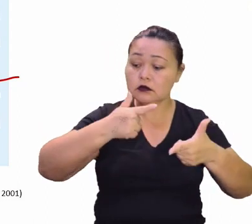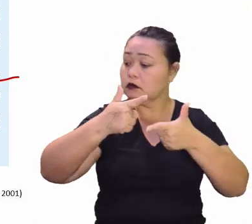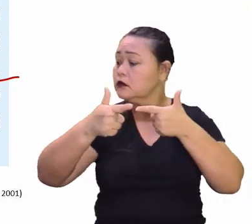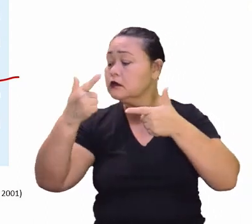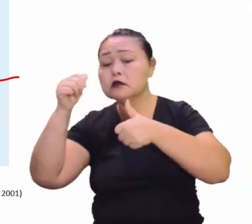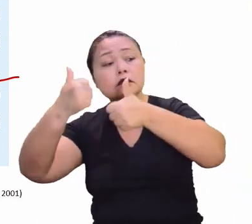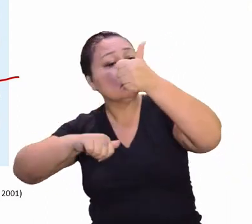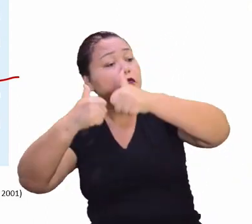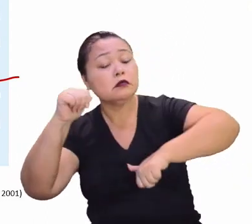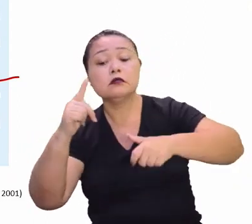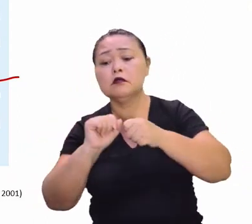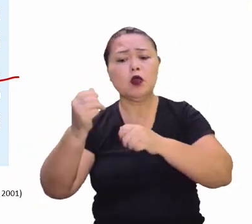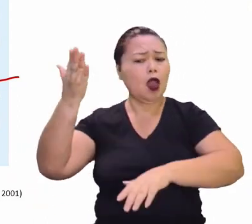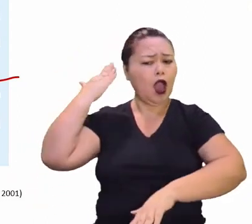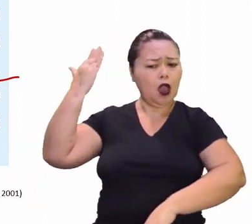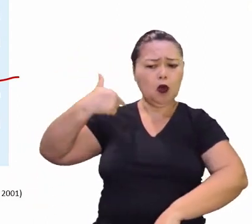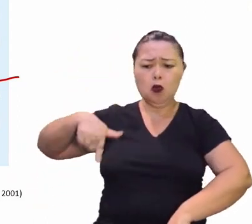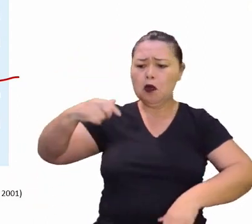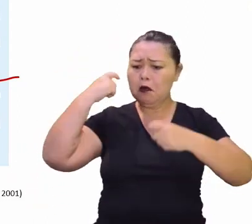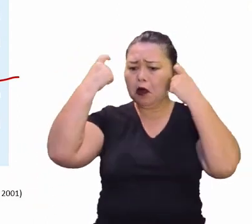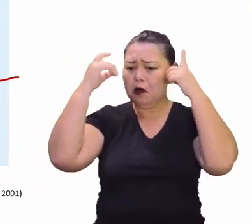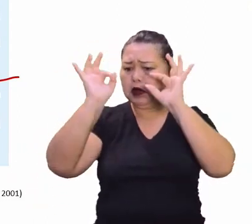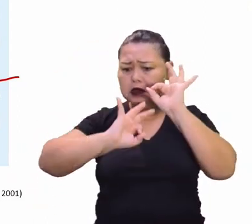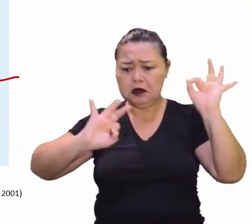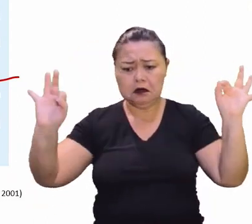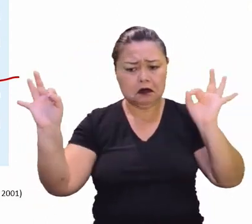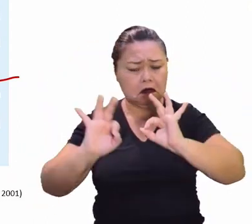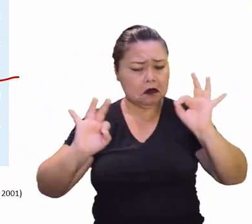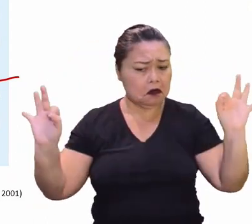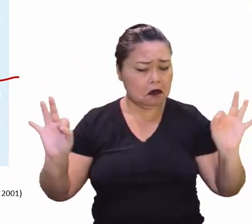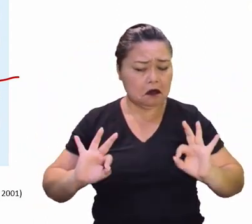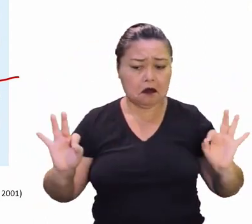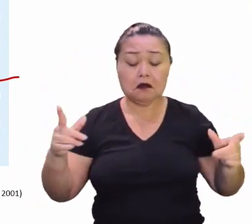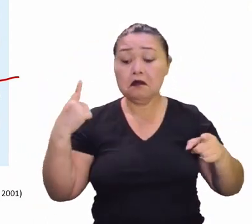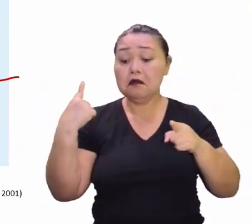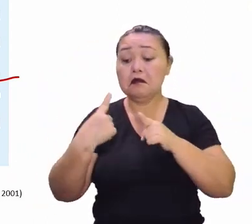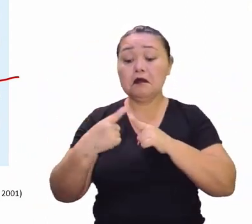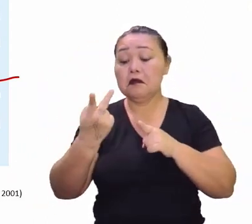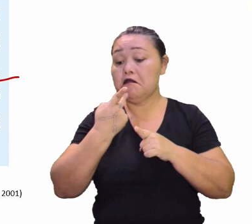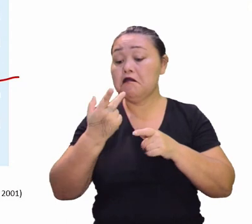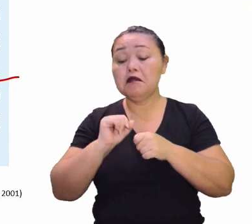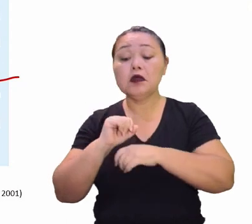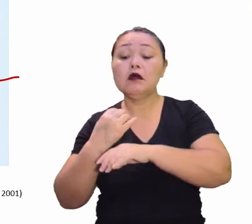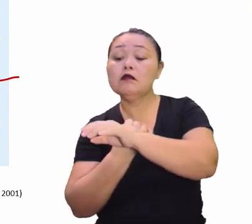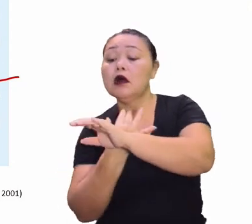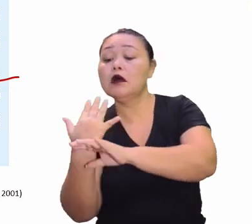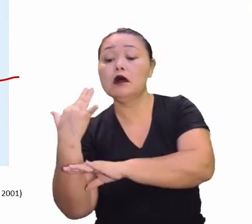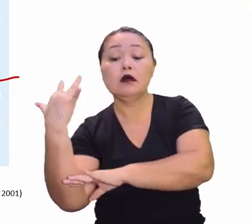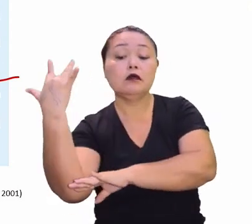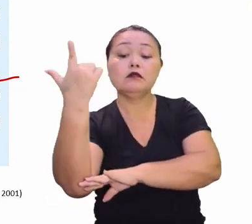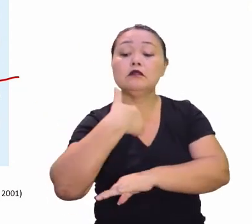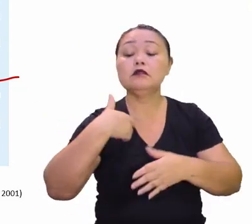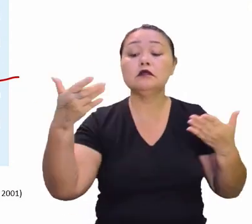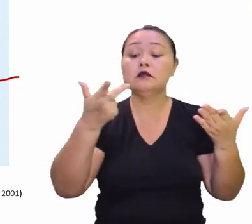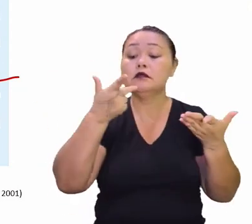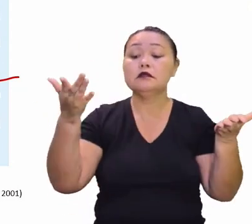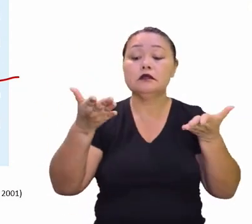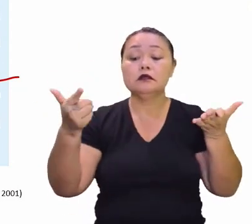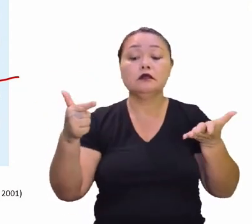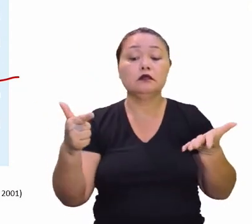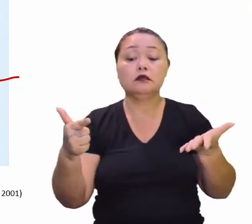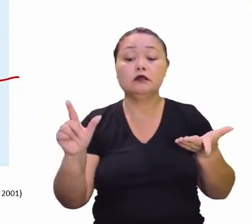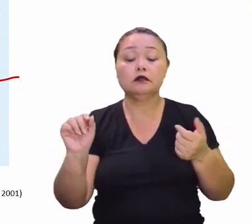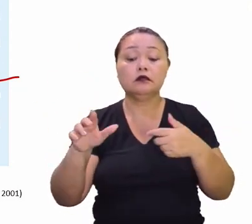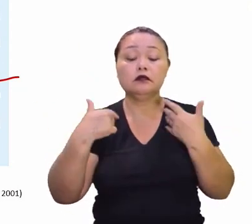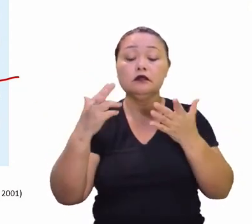impacto ambiental. Muito bem. Antigamente não se preocupava com isso, não. Nada né? disso. Não tinha essa preocupação, porque não se falava em meio ambiente como se fala hoje. Nem